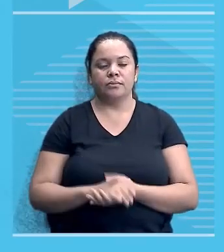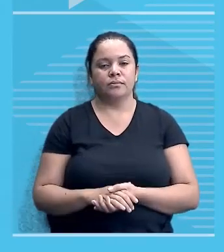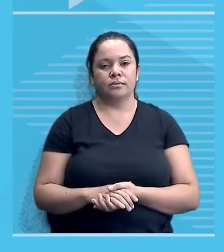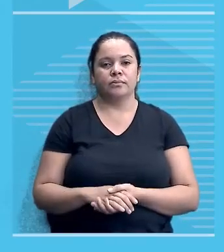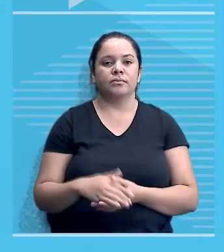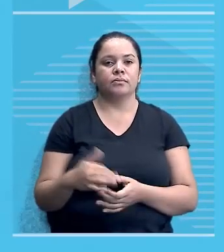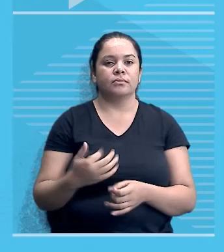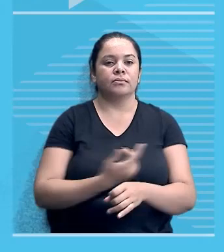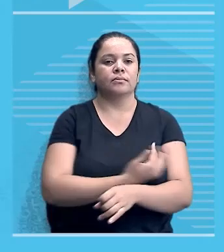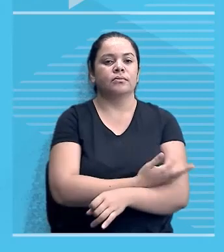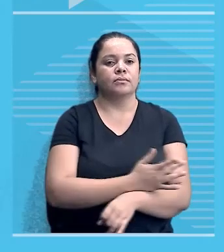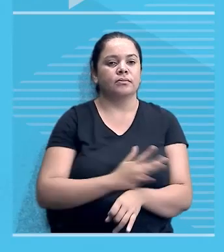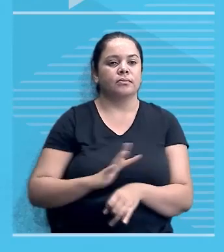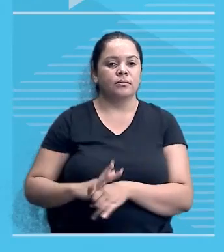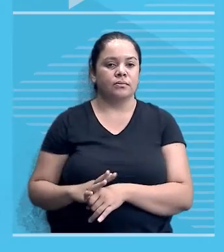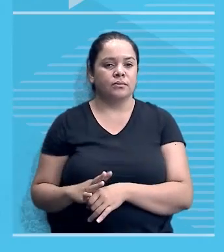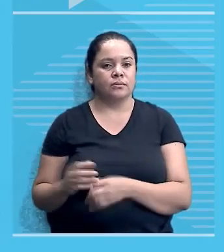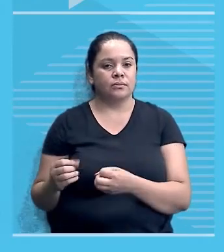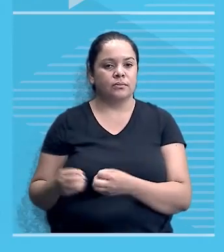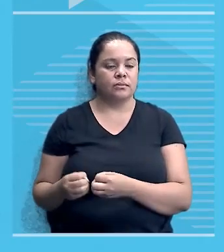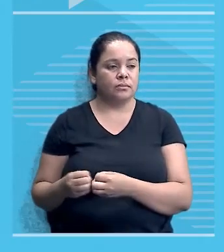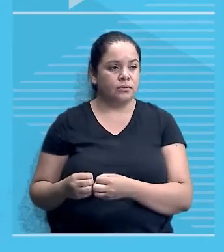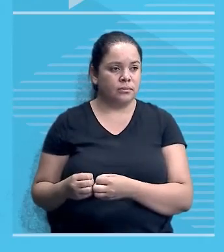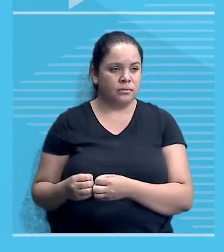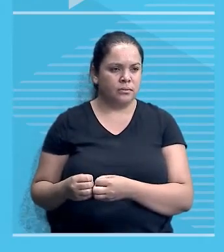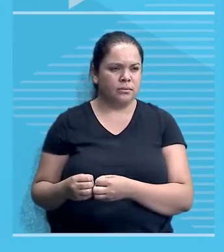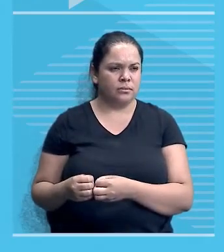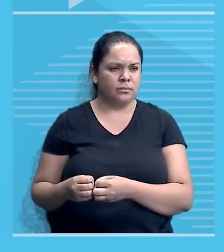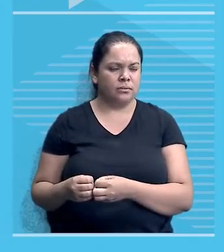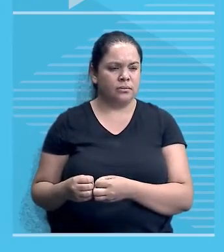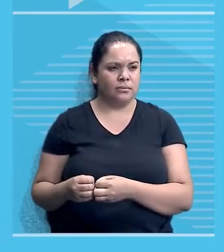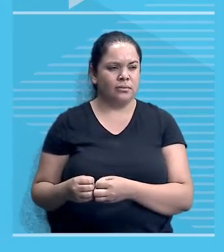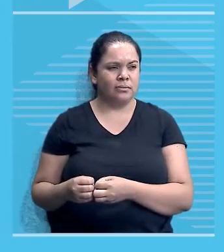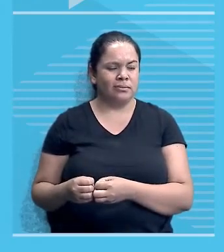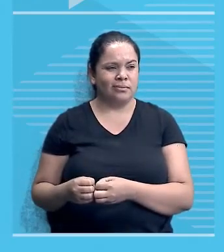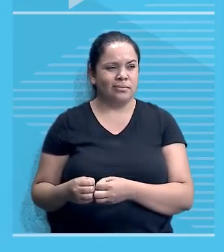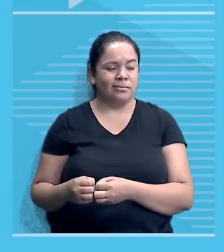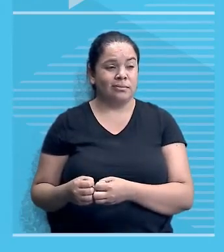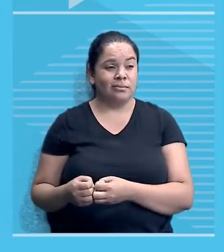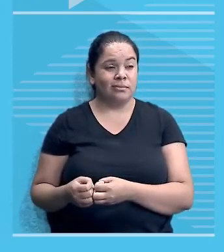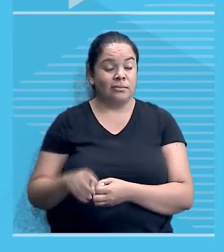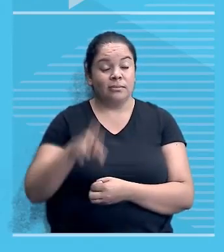aos níveis próximos dos países desenvolvidos latifúndio